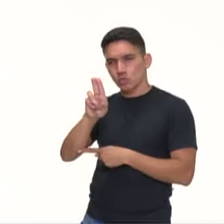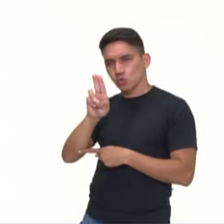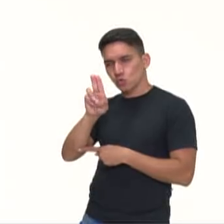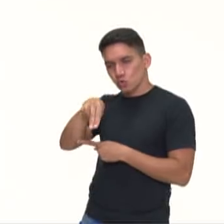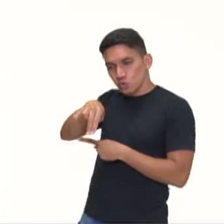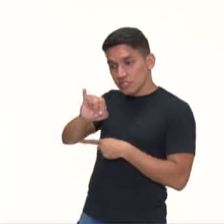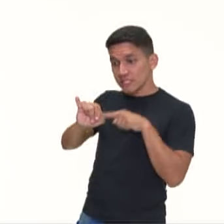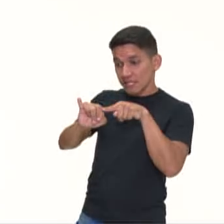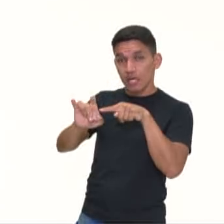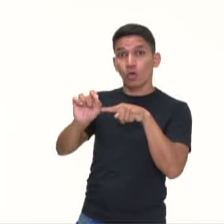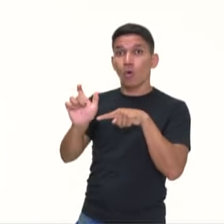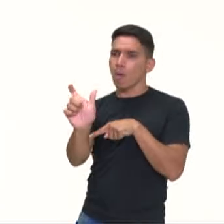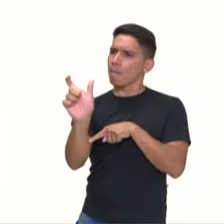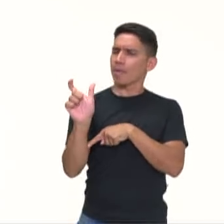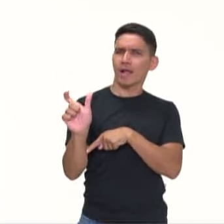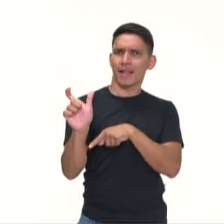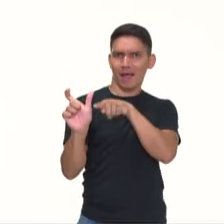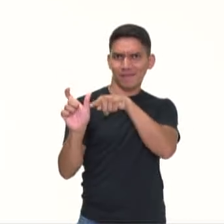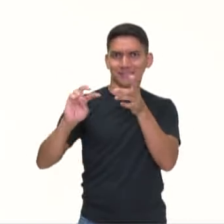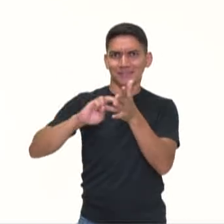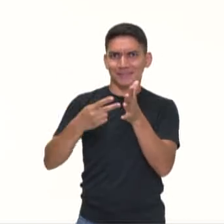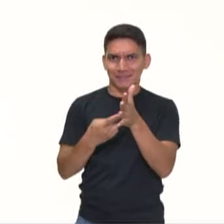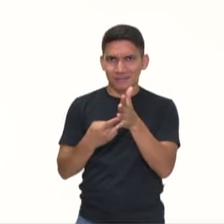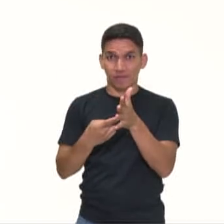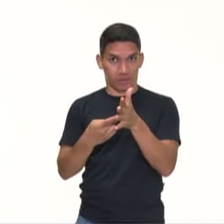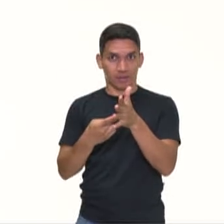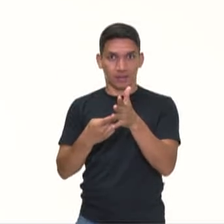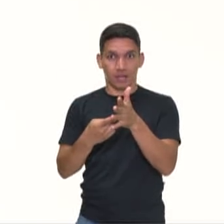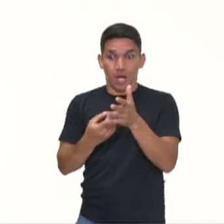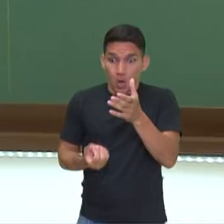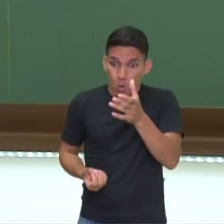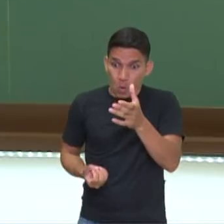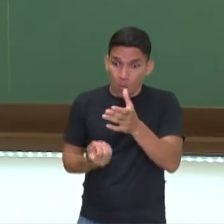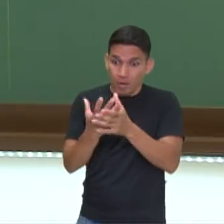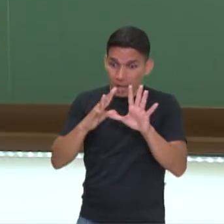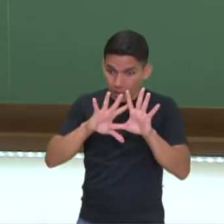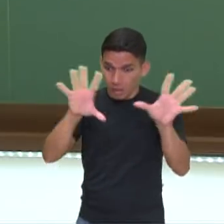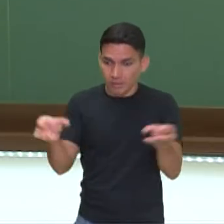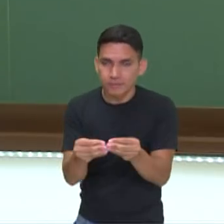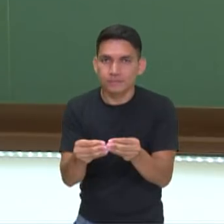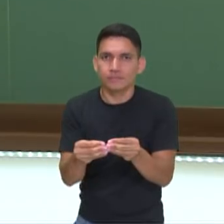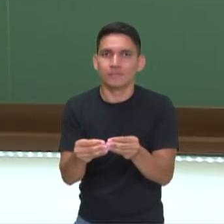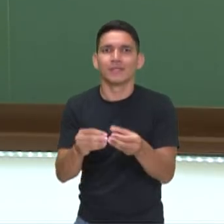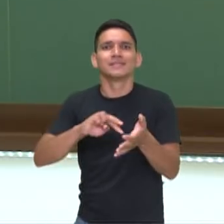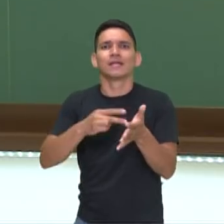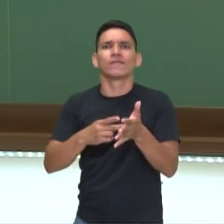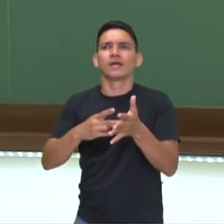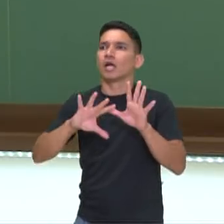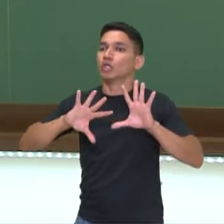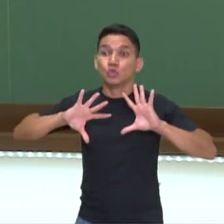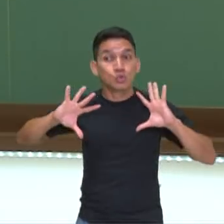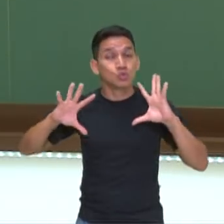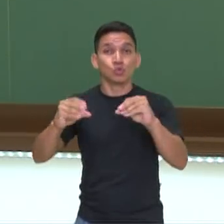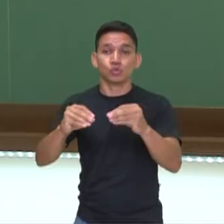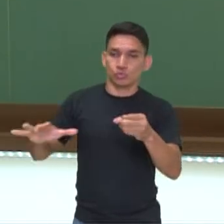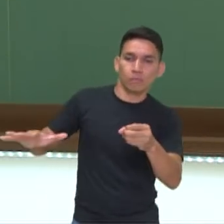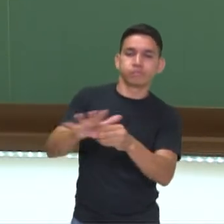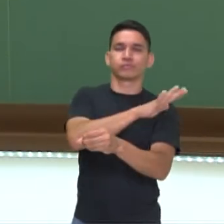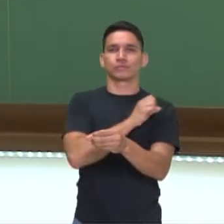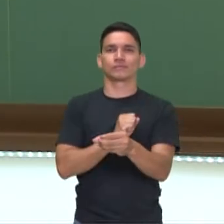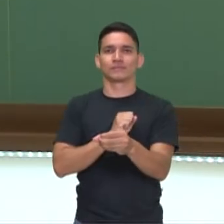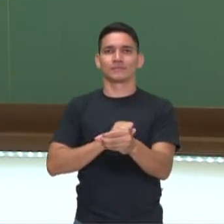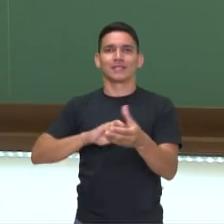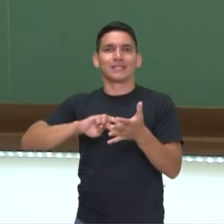a criação, o que tudo encerra, ou seja, o que está em tudo, o que preenche tudo, o